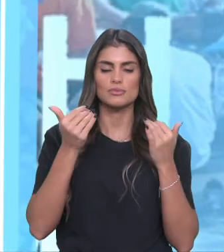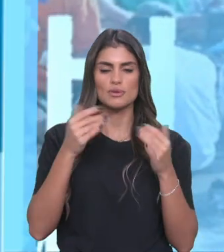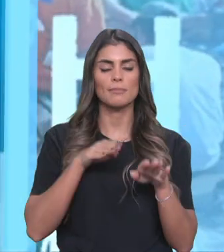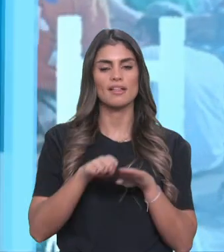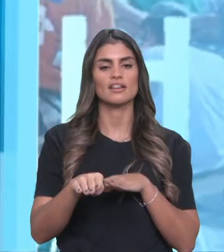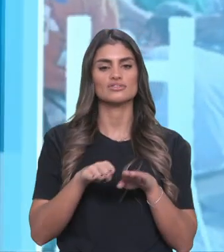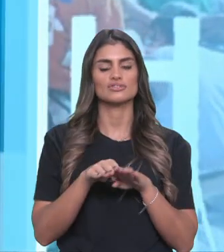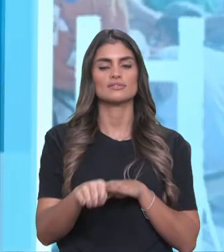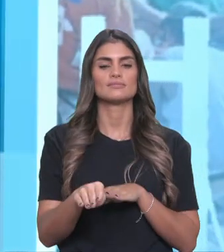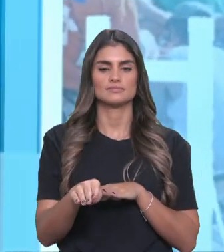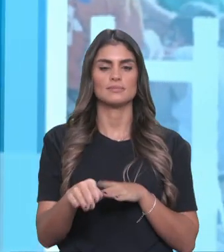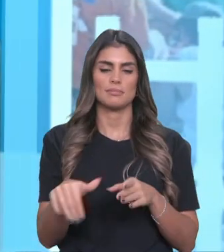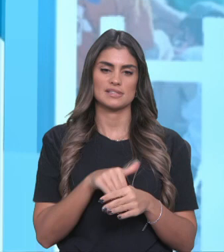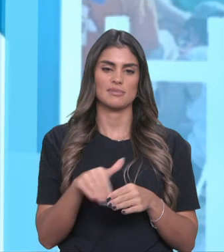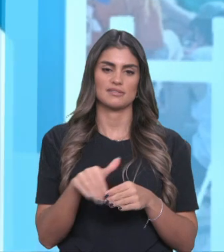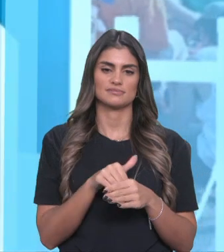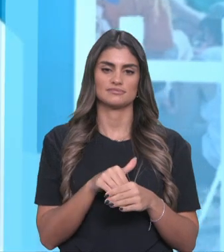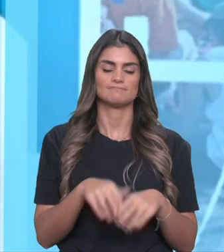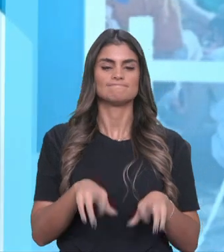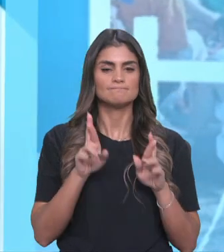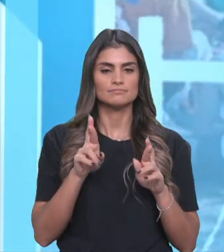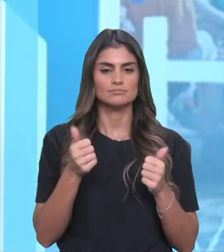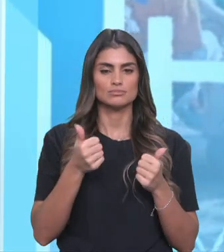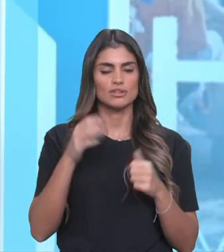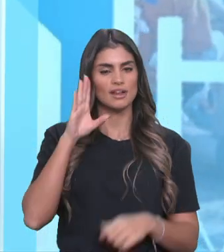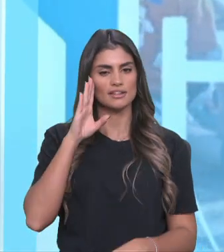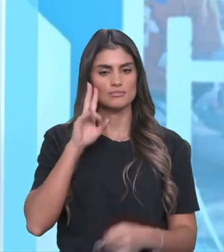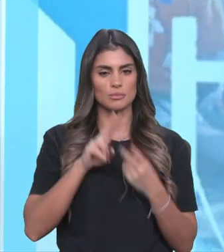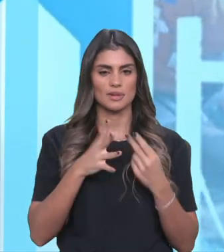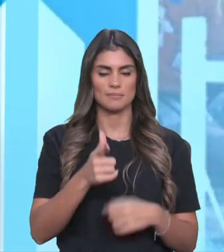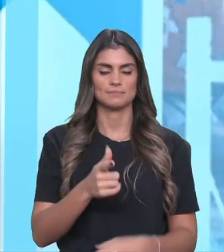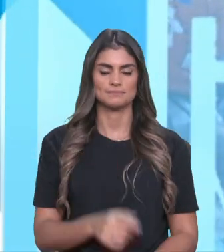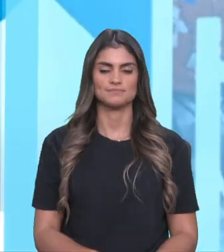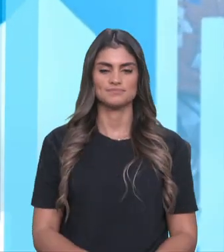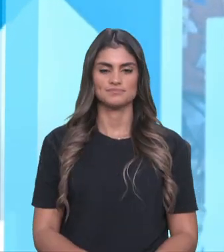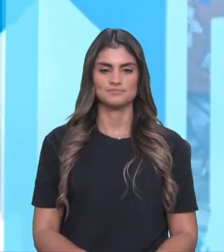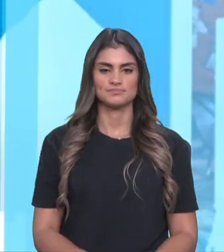práticas para participar. Desejo-lhe uma ótima tarde e até amanhã, se Deus quiser.